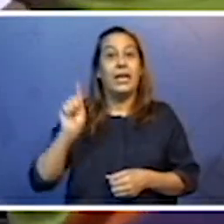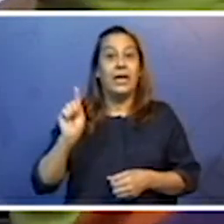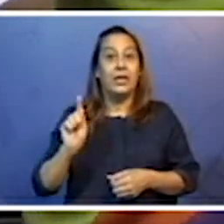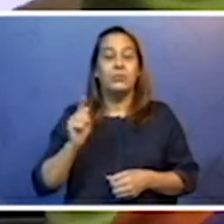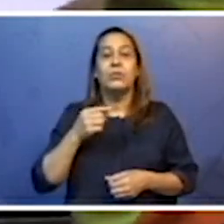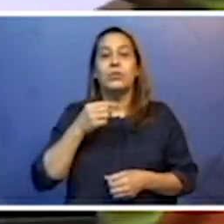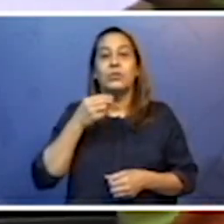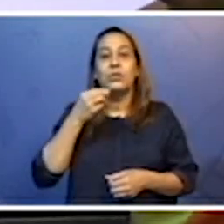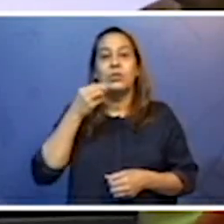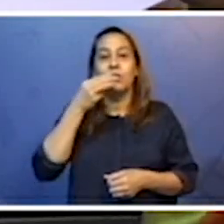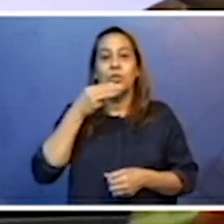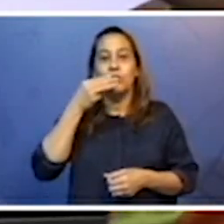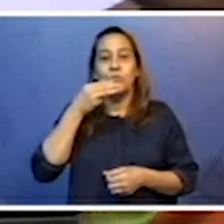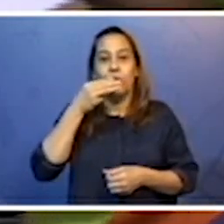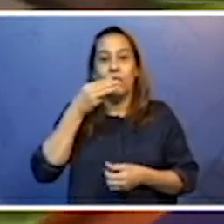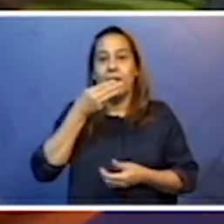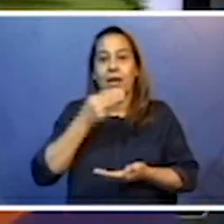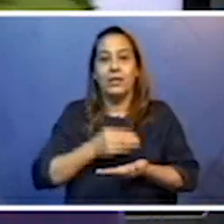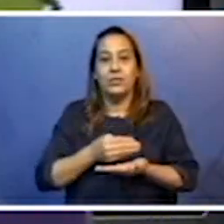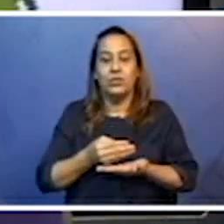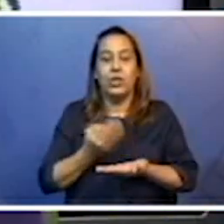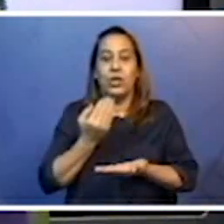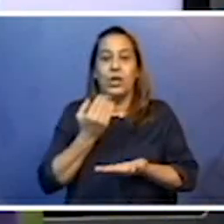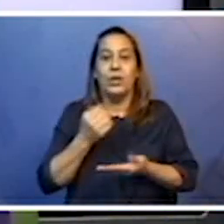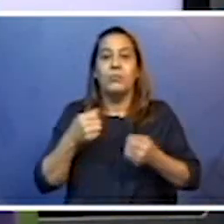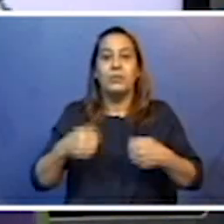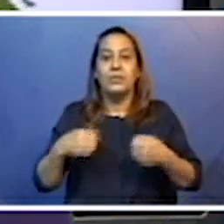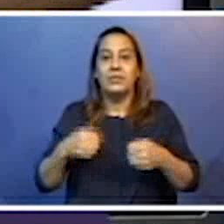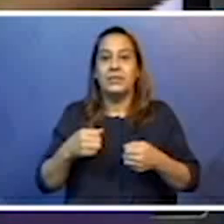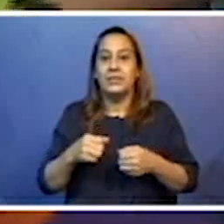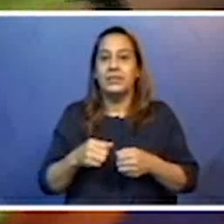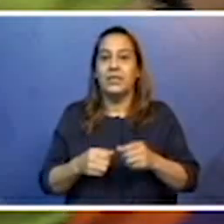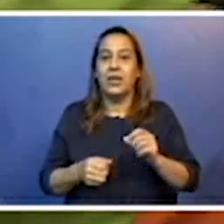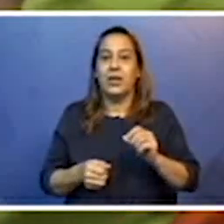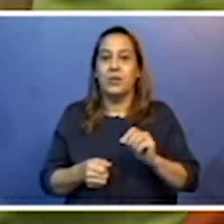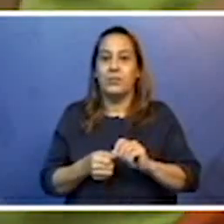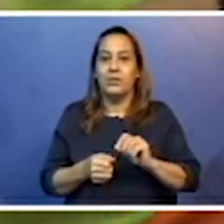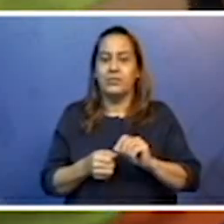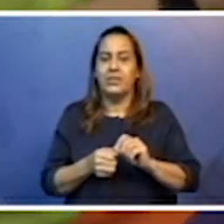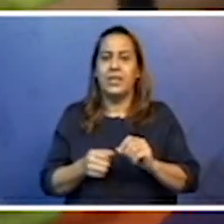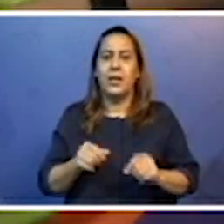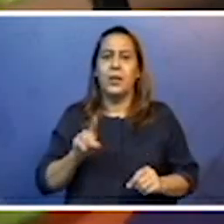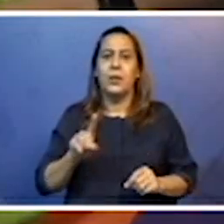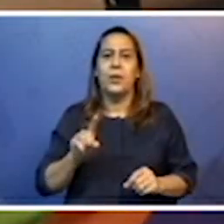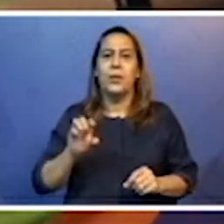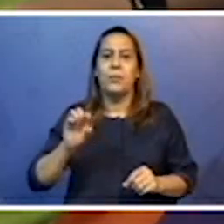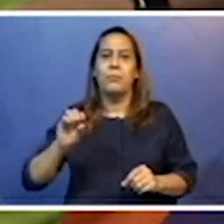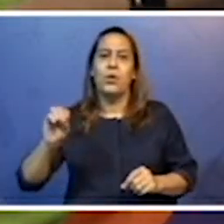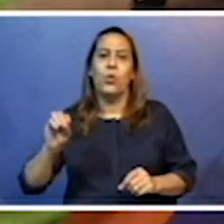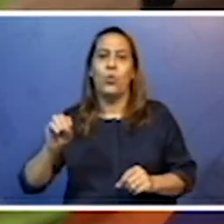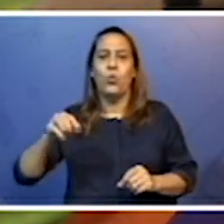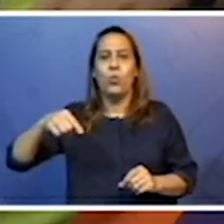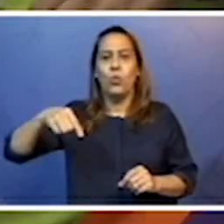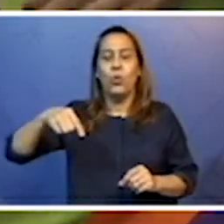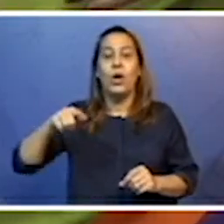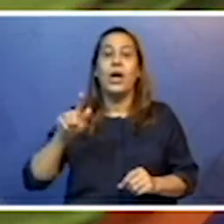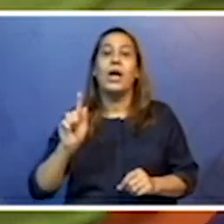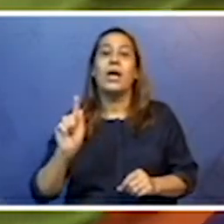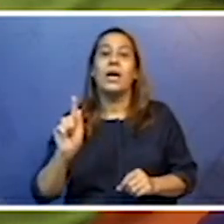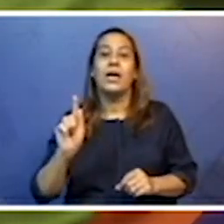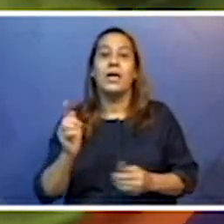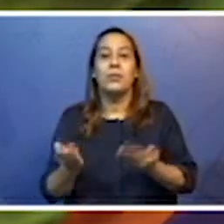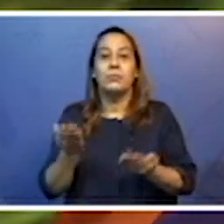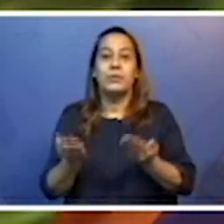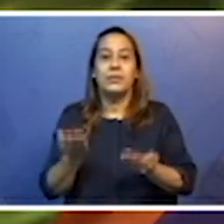bolacha são necessários para completar 1.000 gramas? E aí, gente? Eu não tenho que